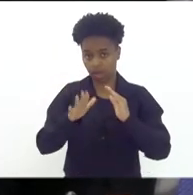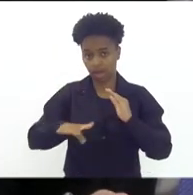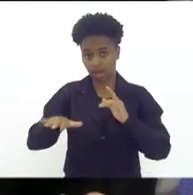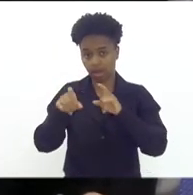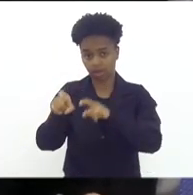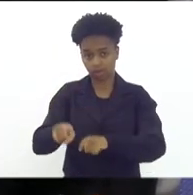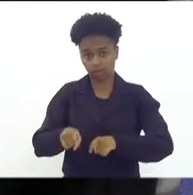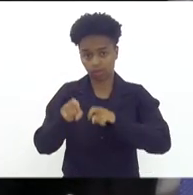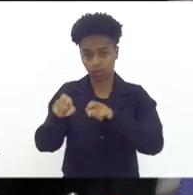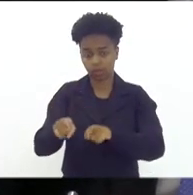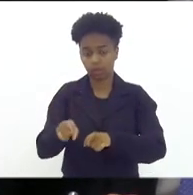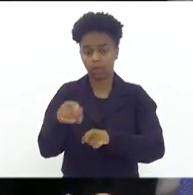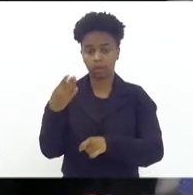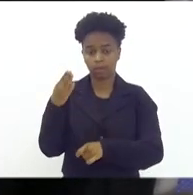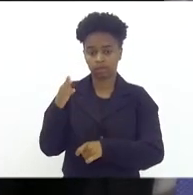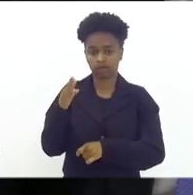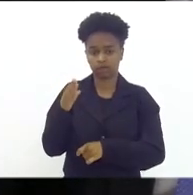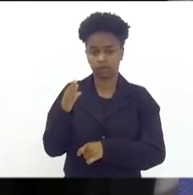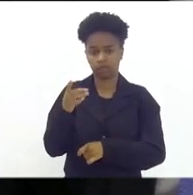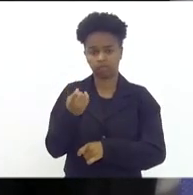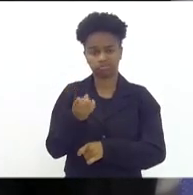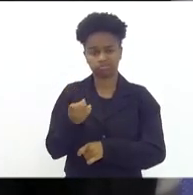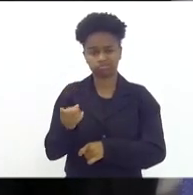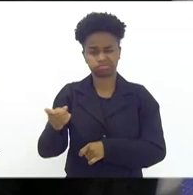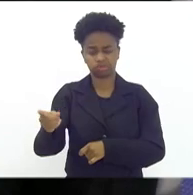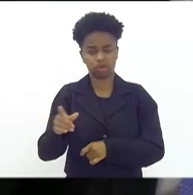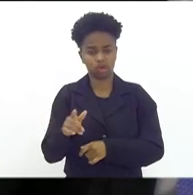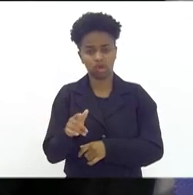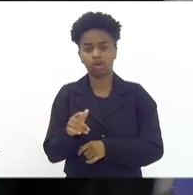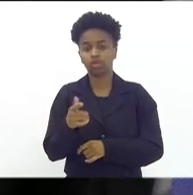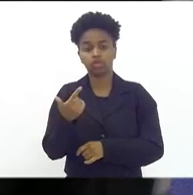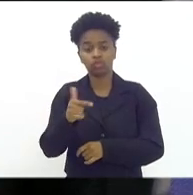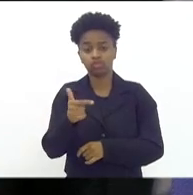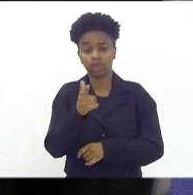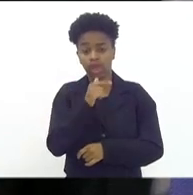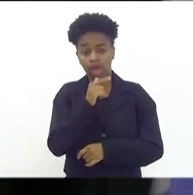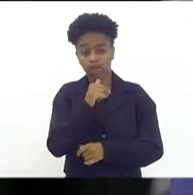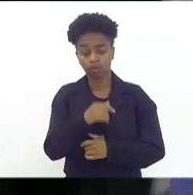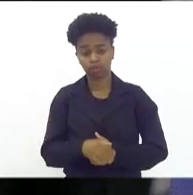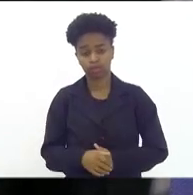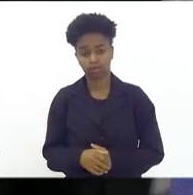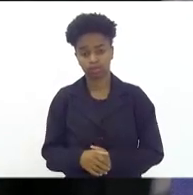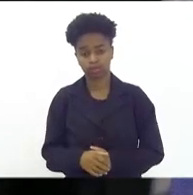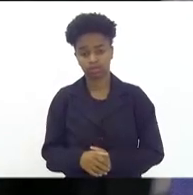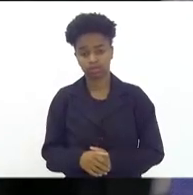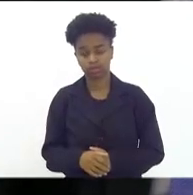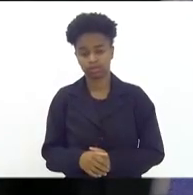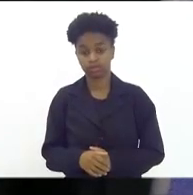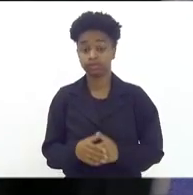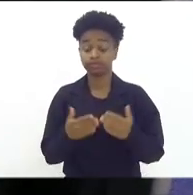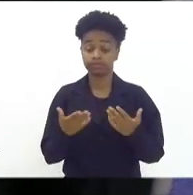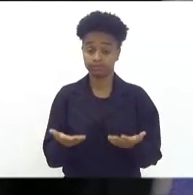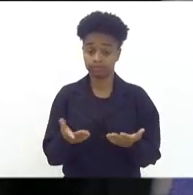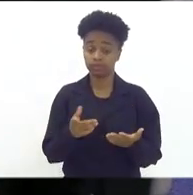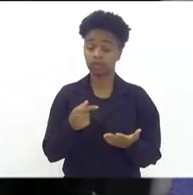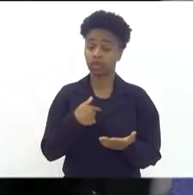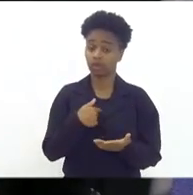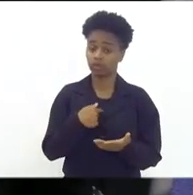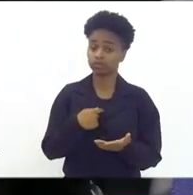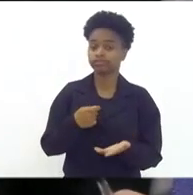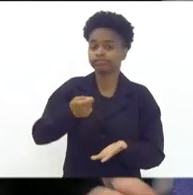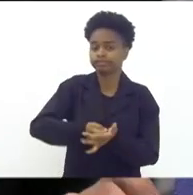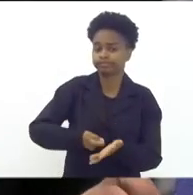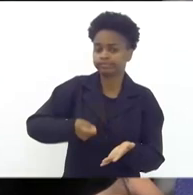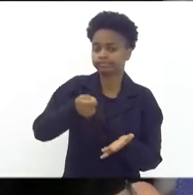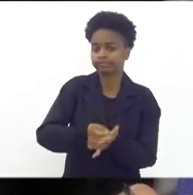Jacinto de Botafogo que não tem literalmente acesso a água e aí de maneira incisiva eu vim aqui chorando